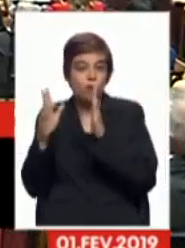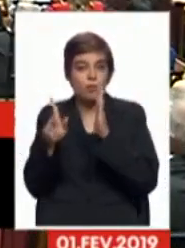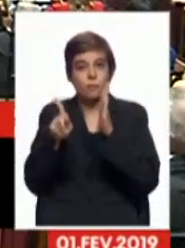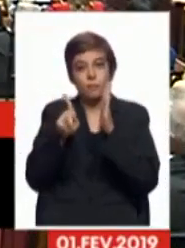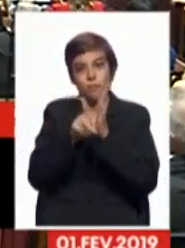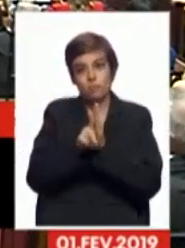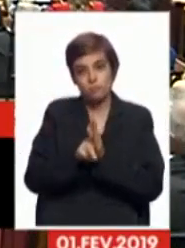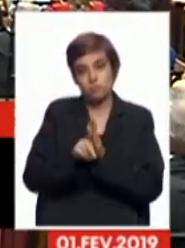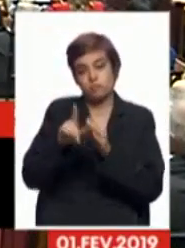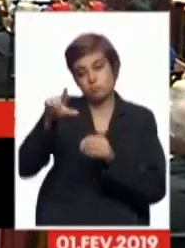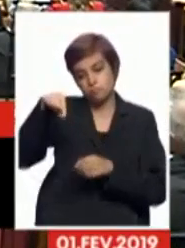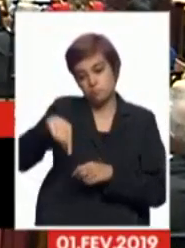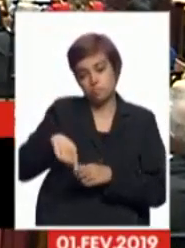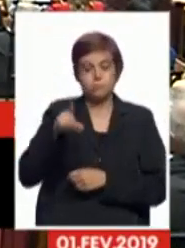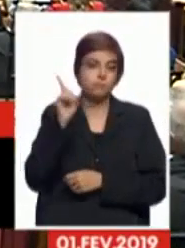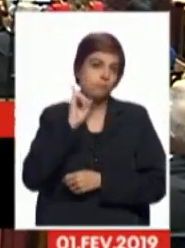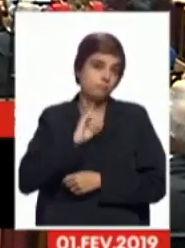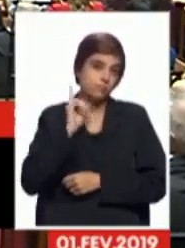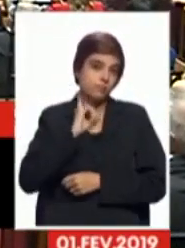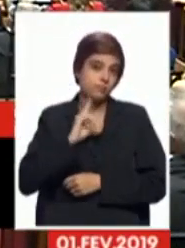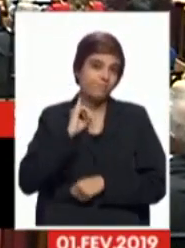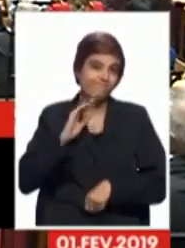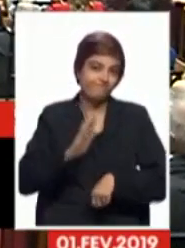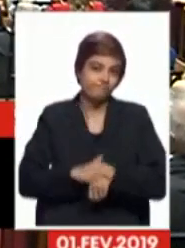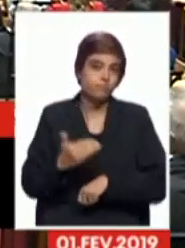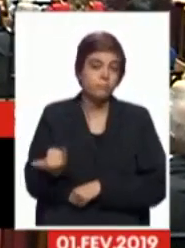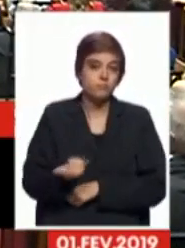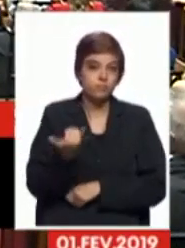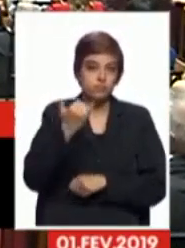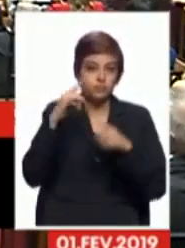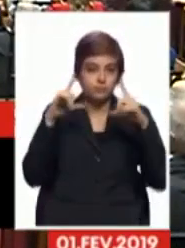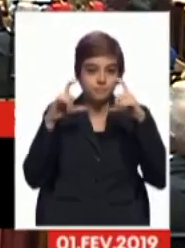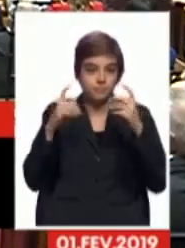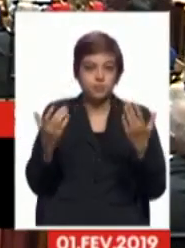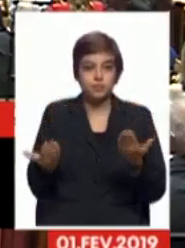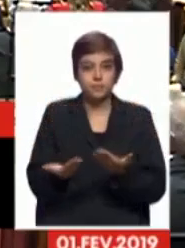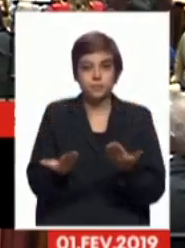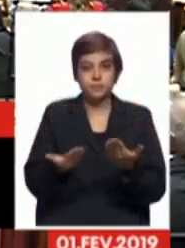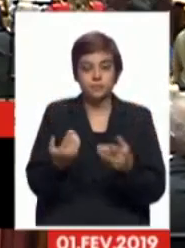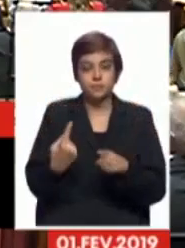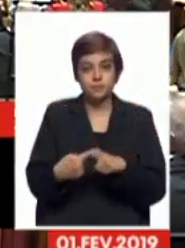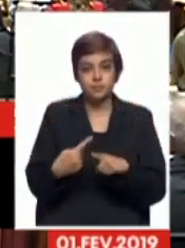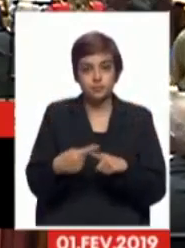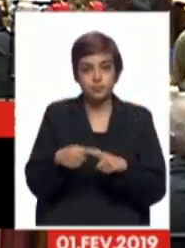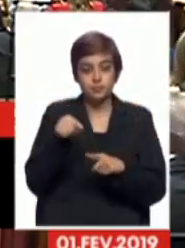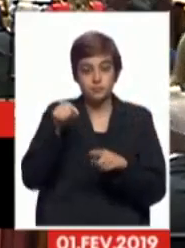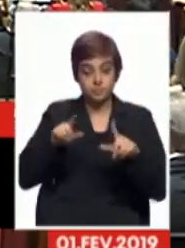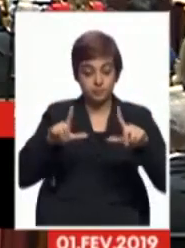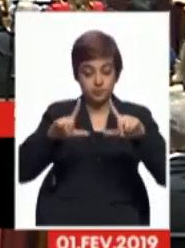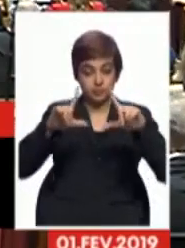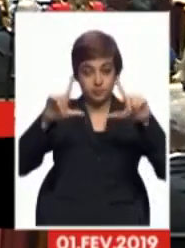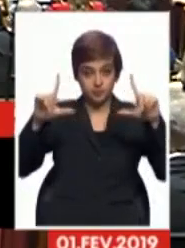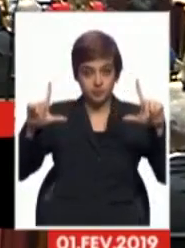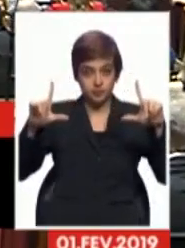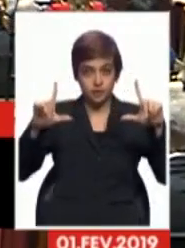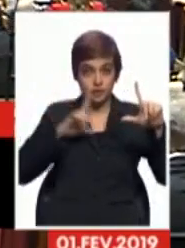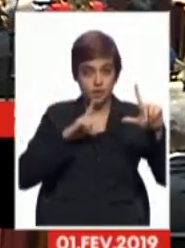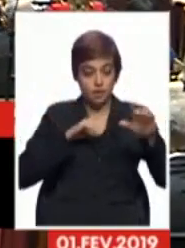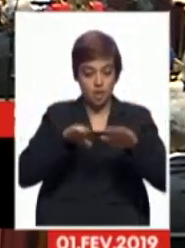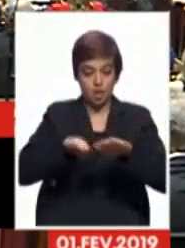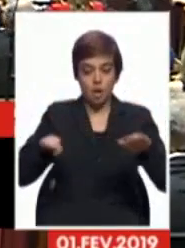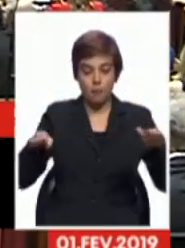esses registros são ainda mais importantes neste momento. Lembrando que ali na mesa está a mesa eleita, né,